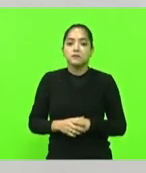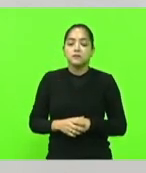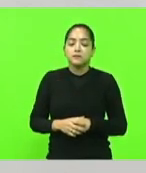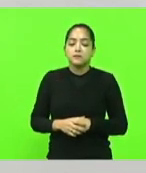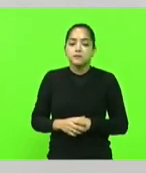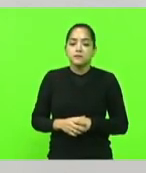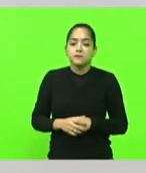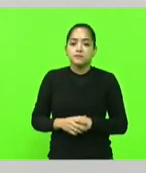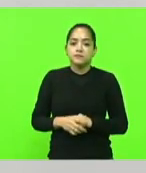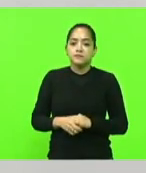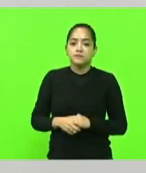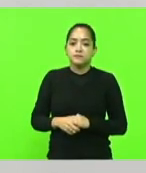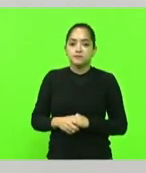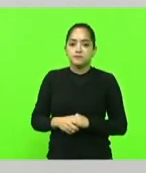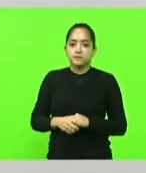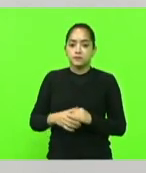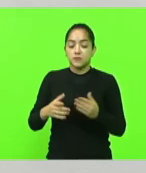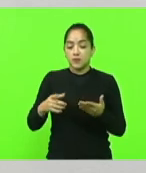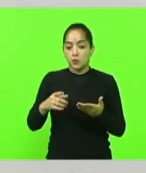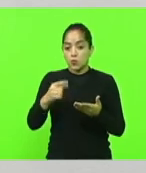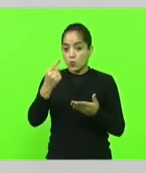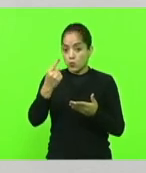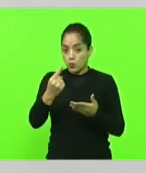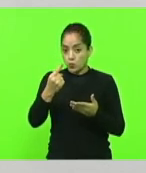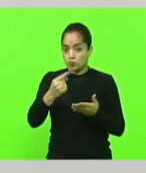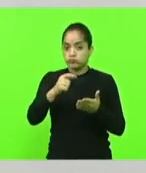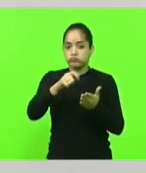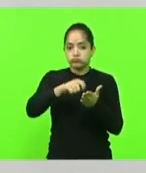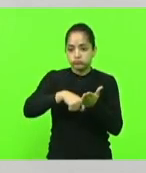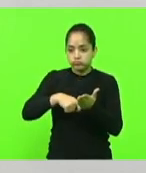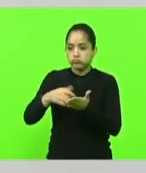E um deles eu estou colhendo aqui assinatura